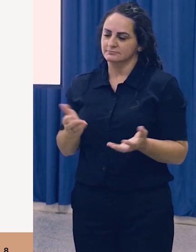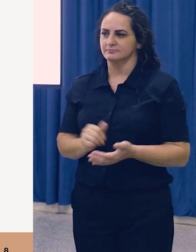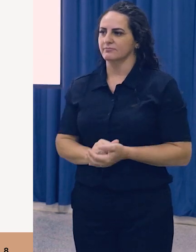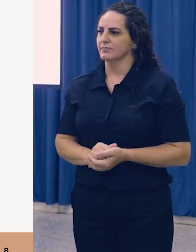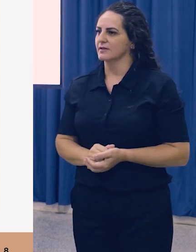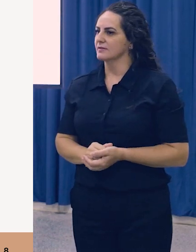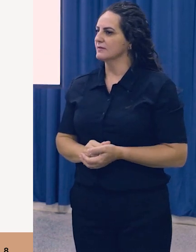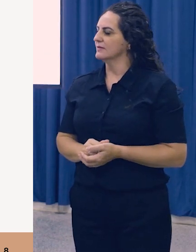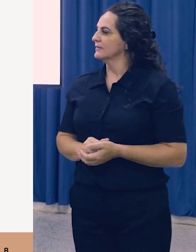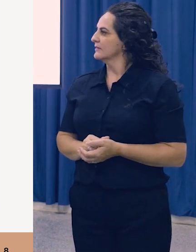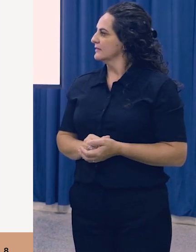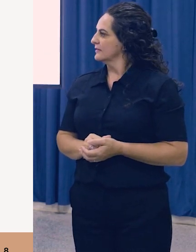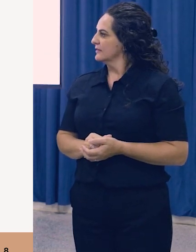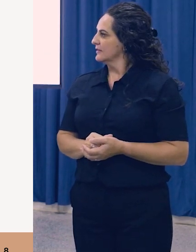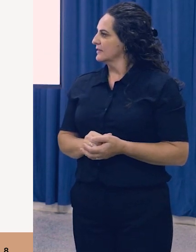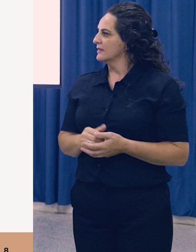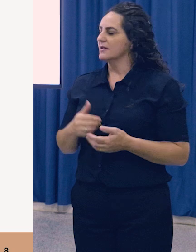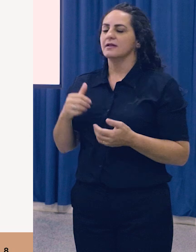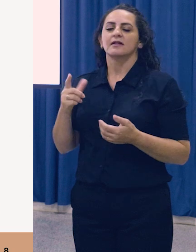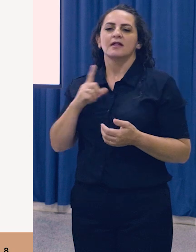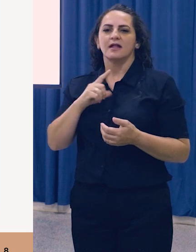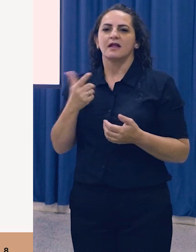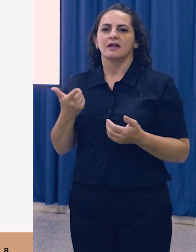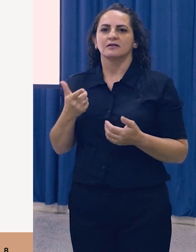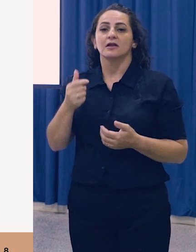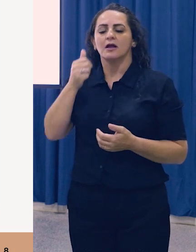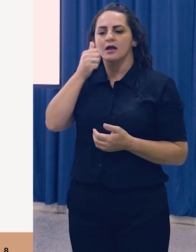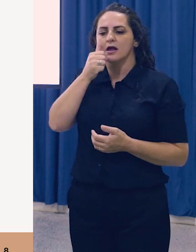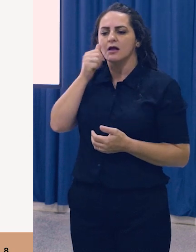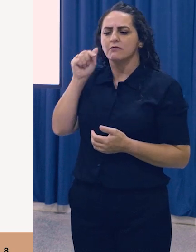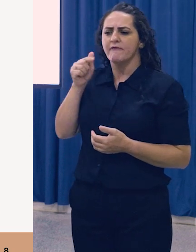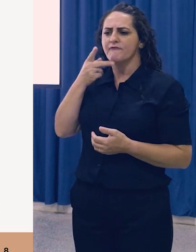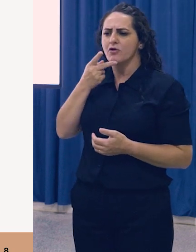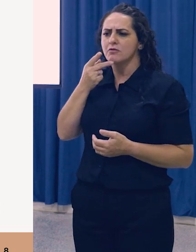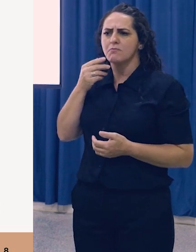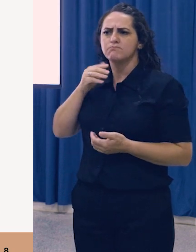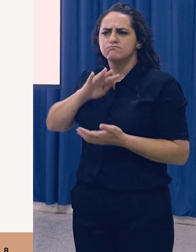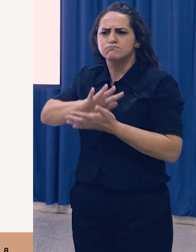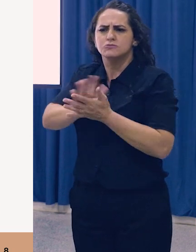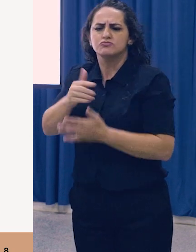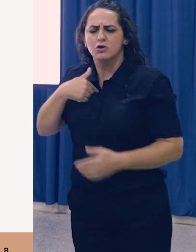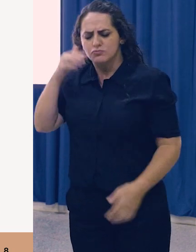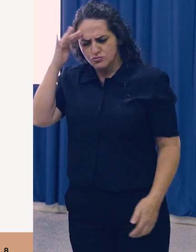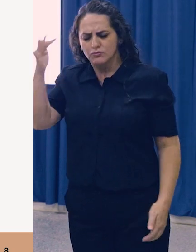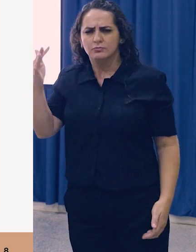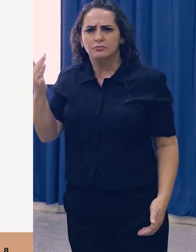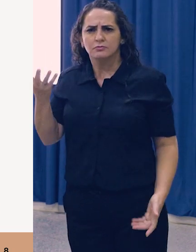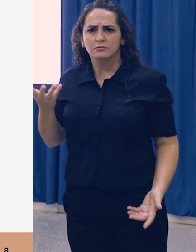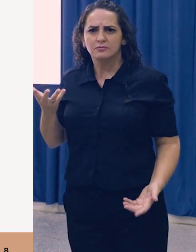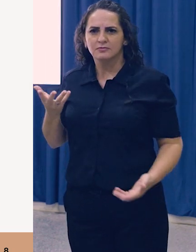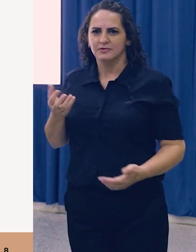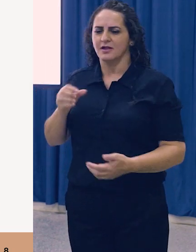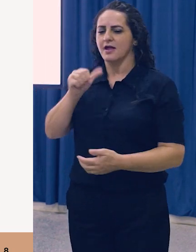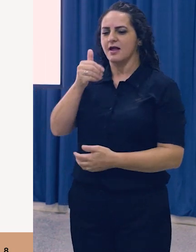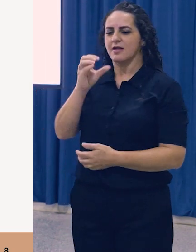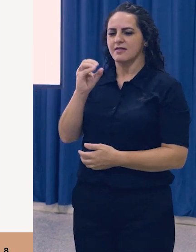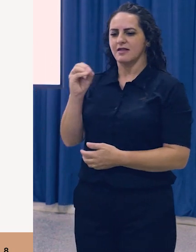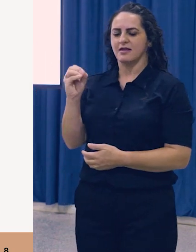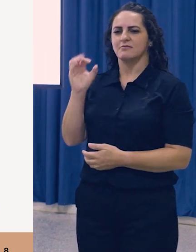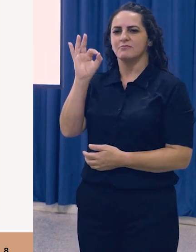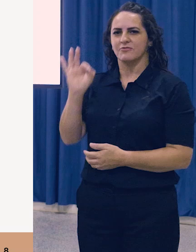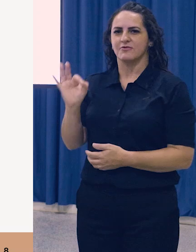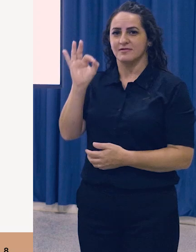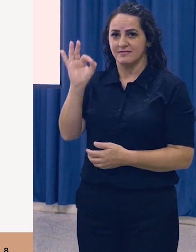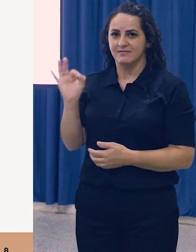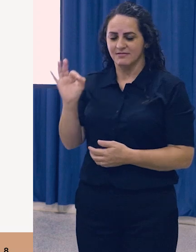Tem as seguintes taglines: a Pearl diz que você não pode matar os sonhos dela. 100% fresco da